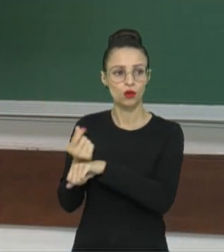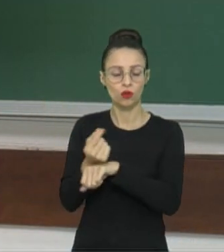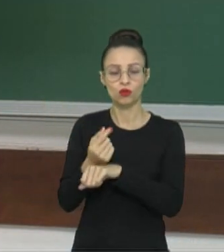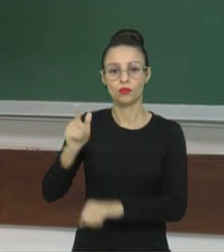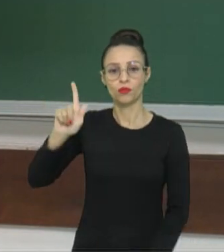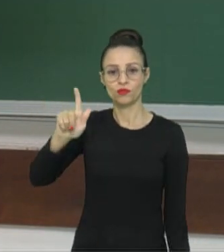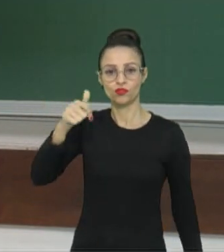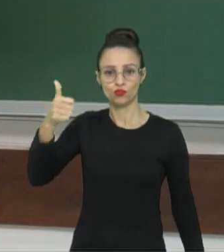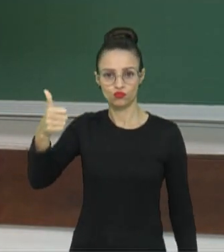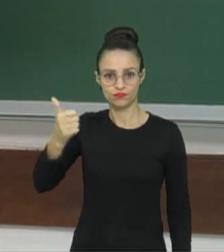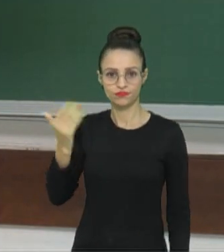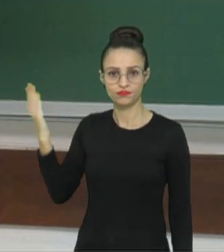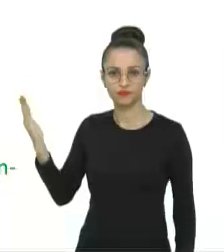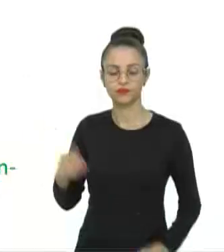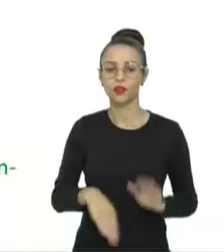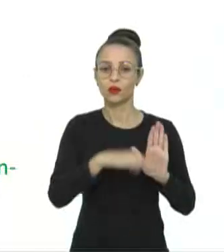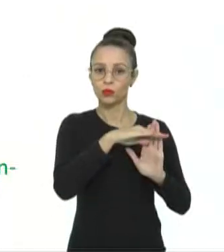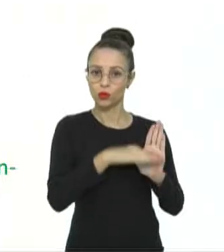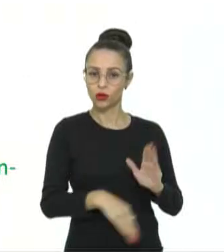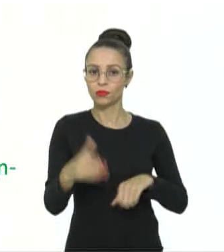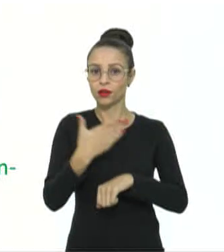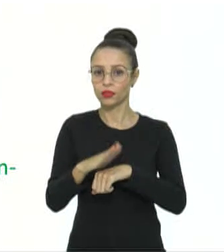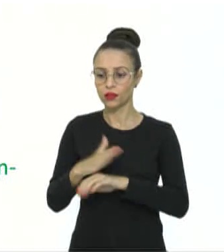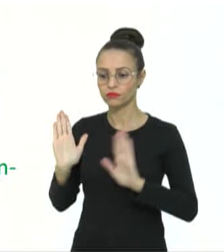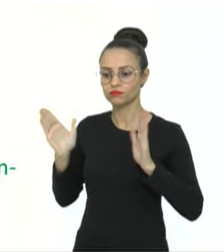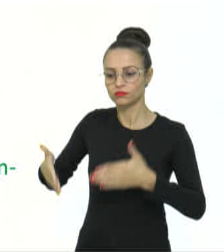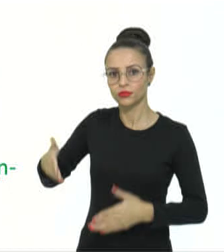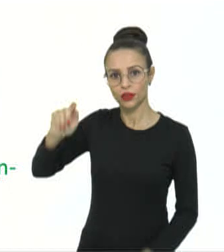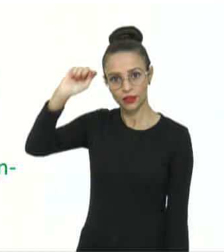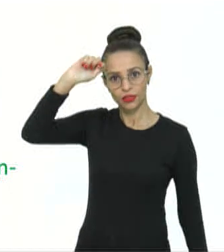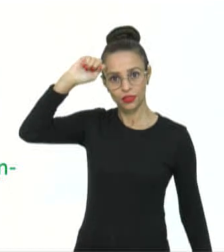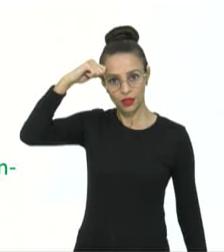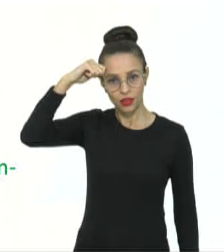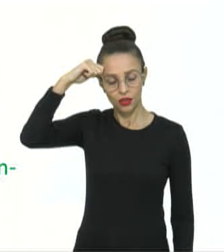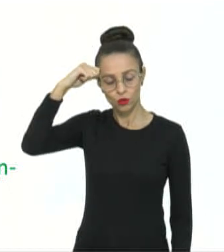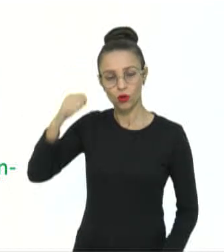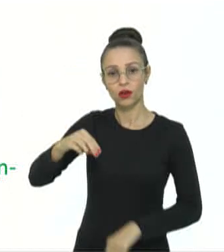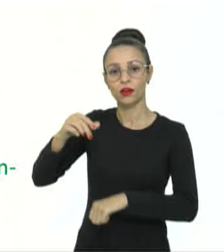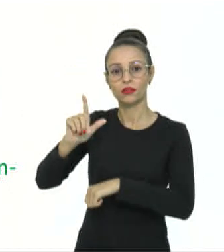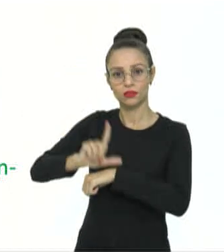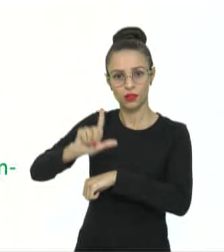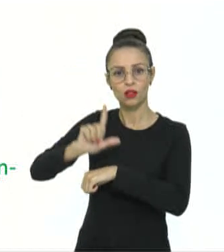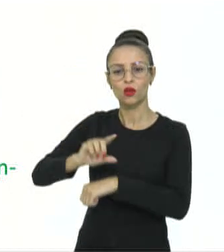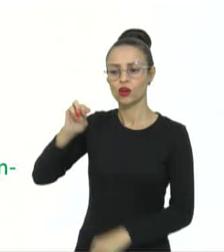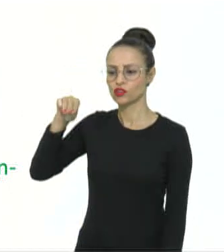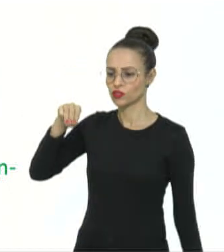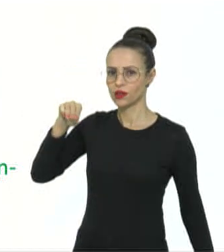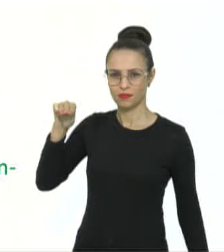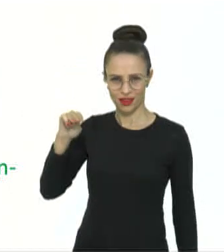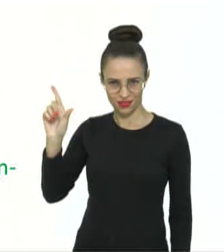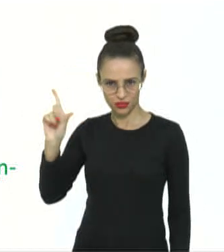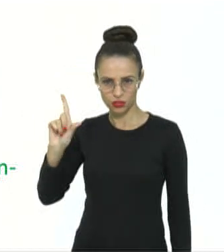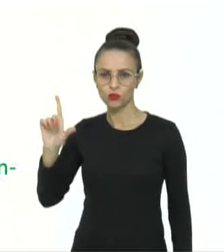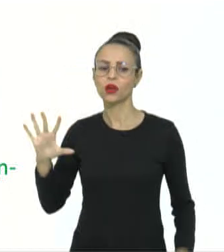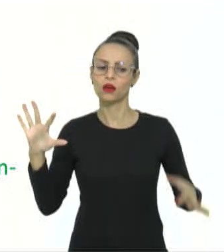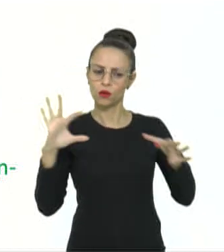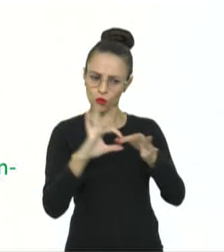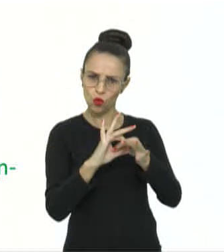G1. Programa de trainee para negros do Magazine Luiza cumpre papel constitucional,